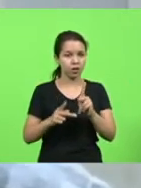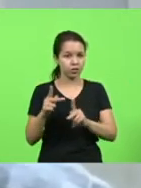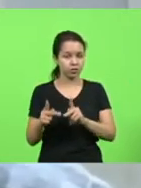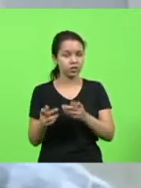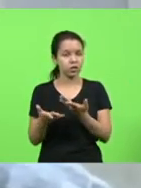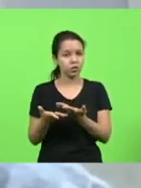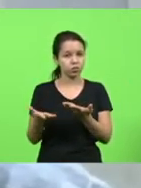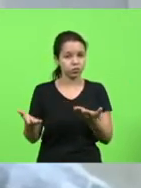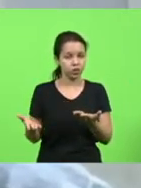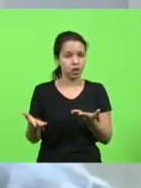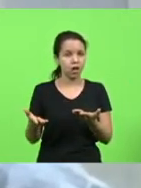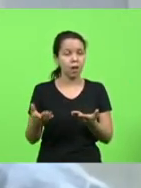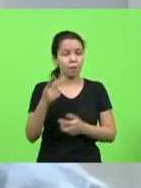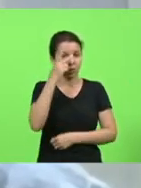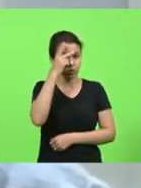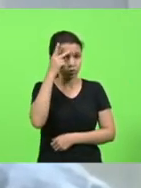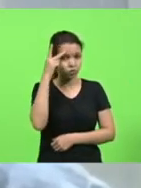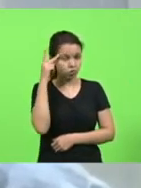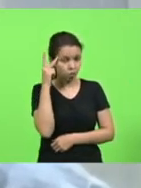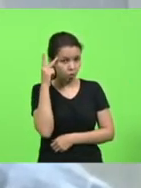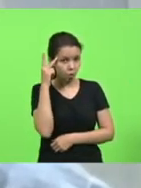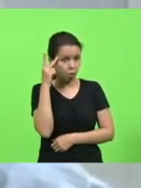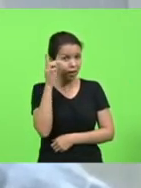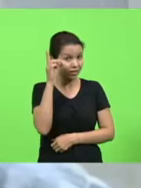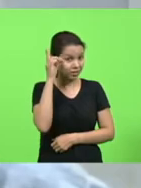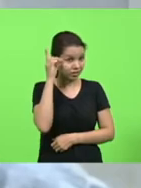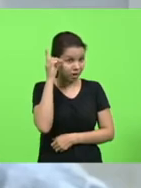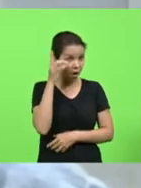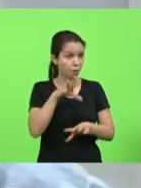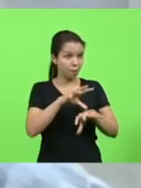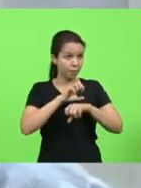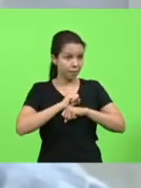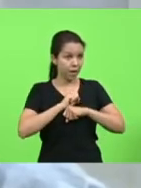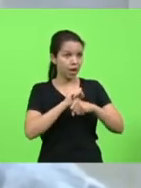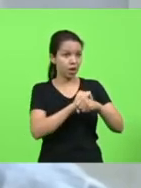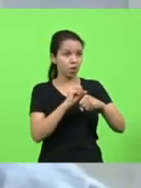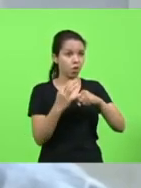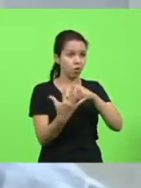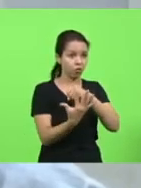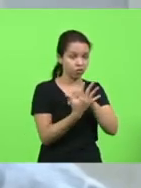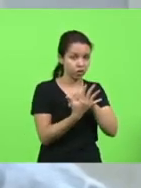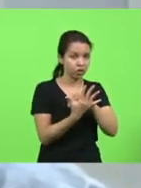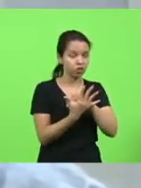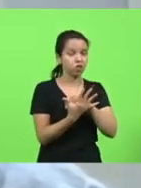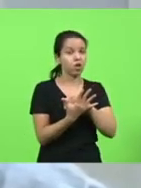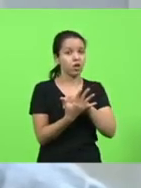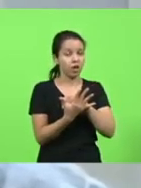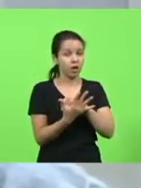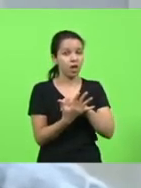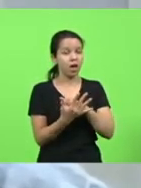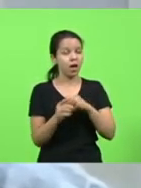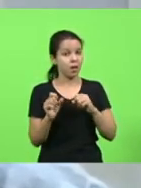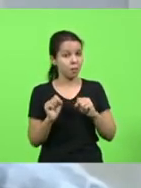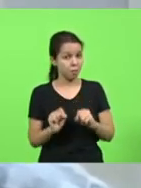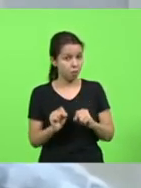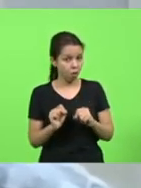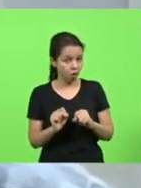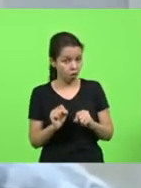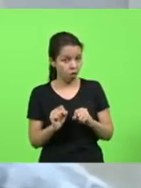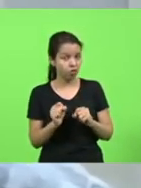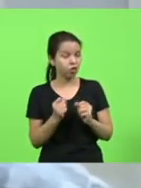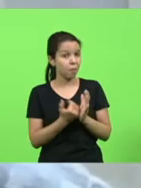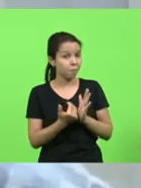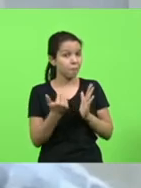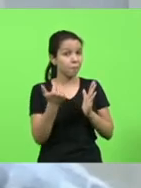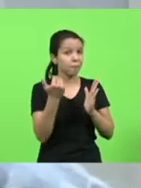com síndrome de Down, quando infectadas pelo COVID, têm grandes e maiores